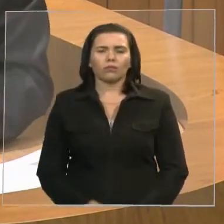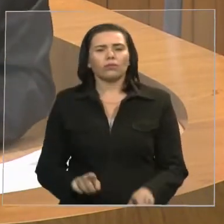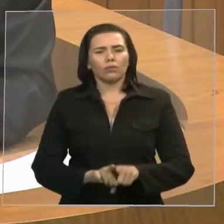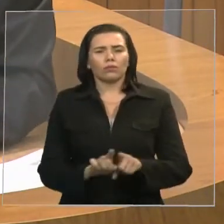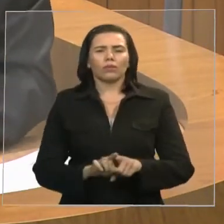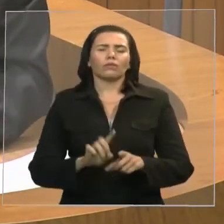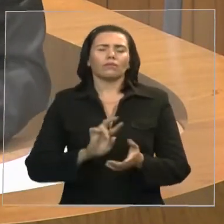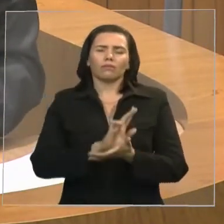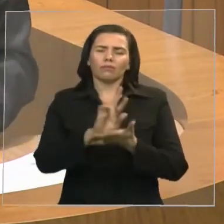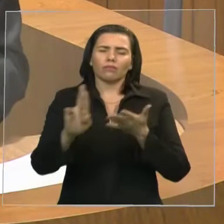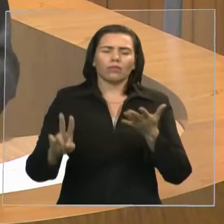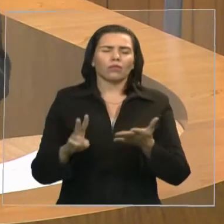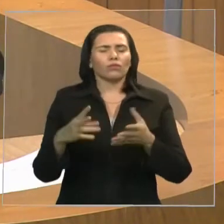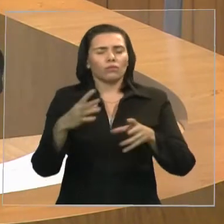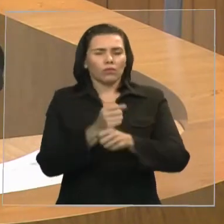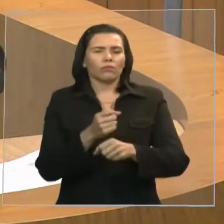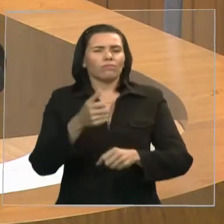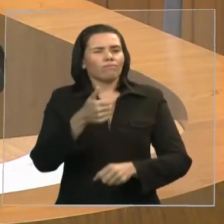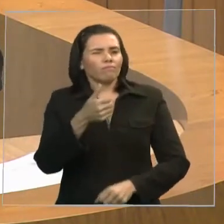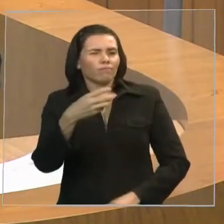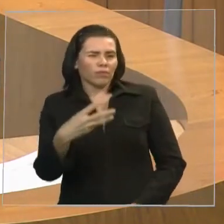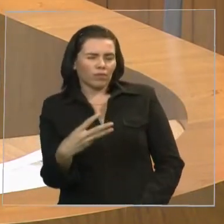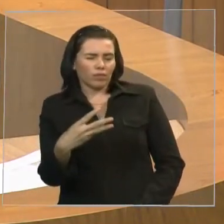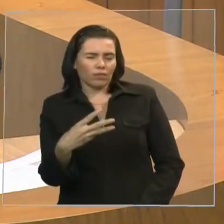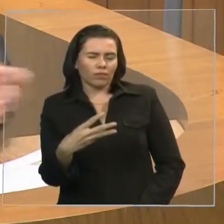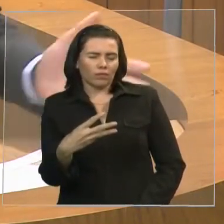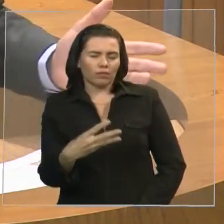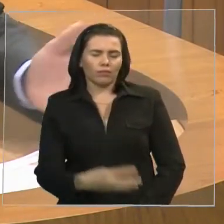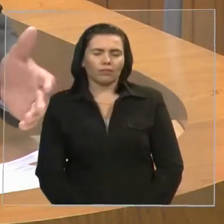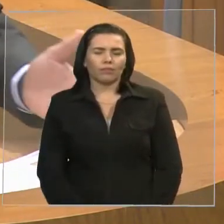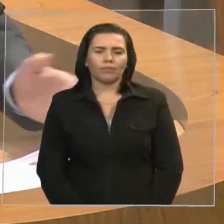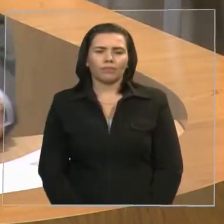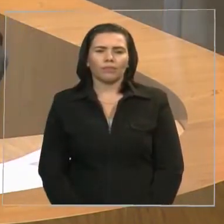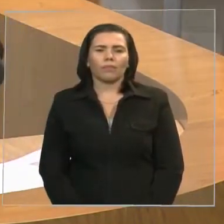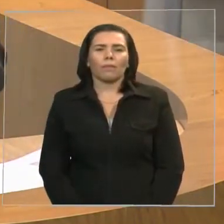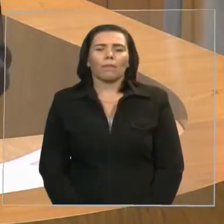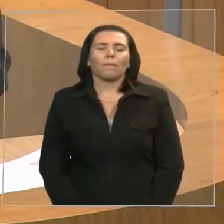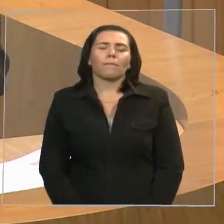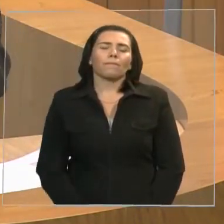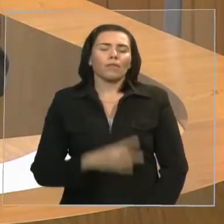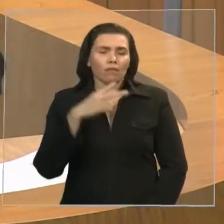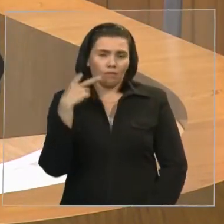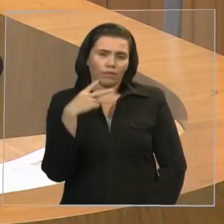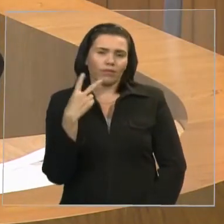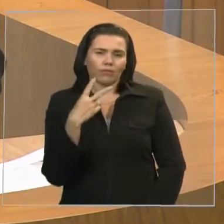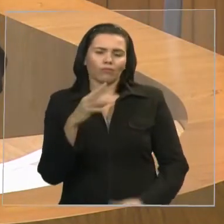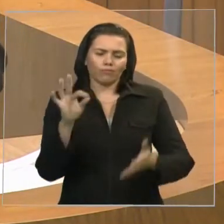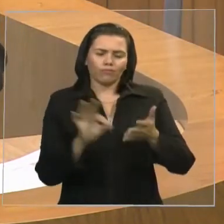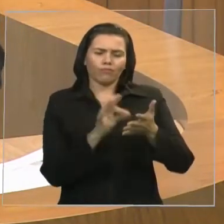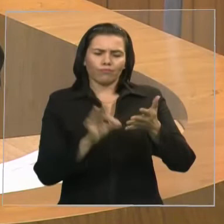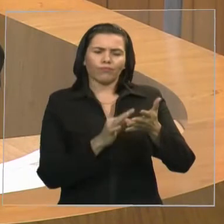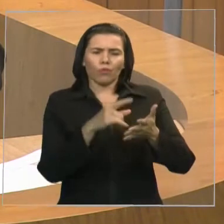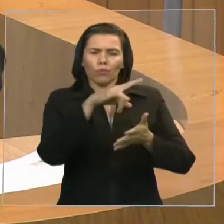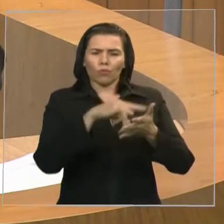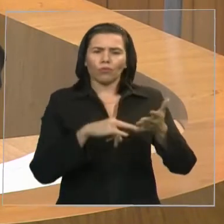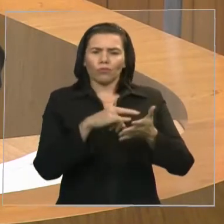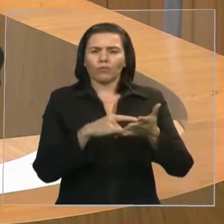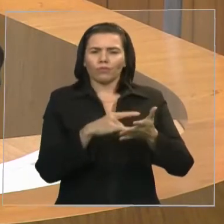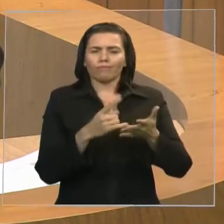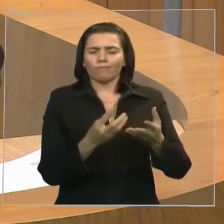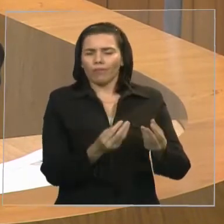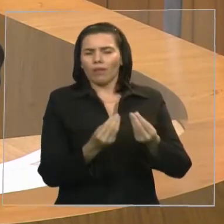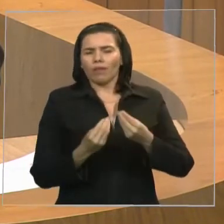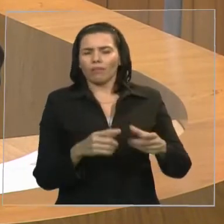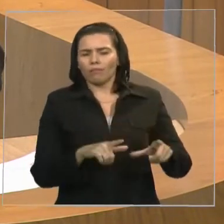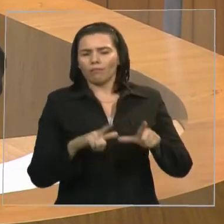subscreveram esse título de cidadão aramense. Para mim, é muito orgulho em ser reconhecido por